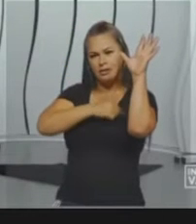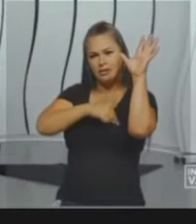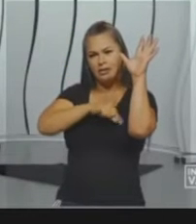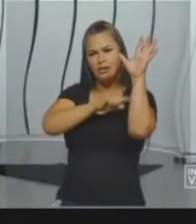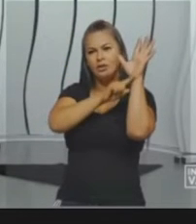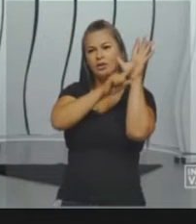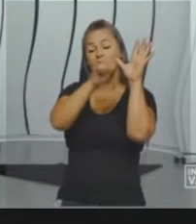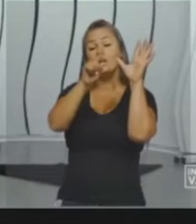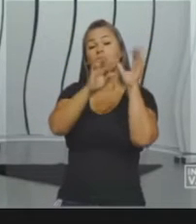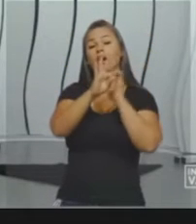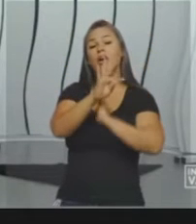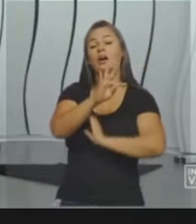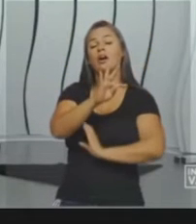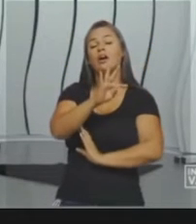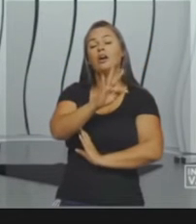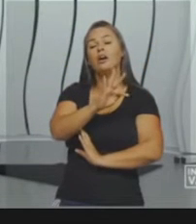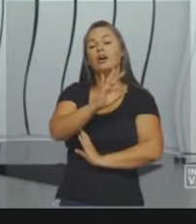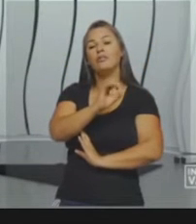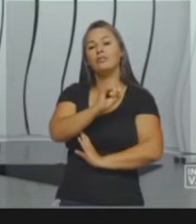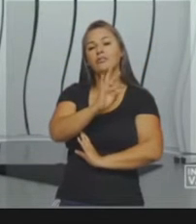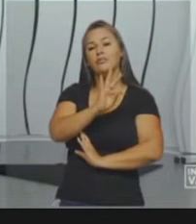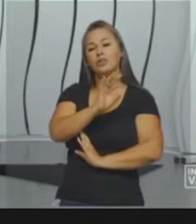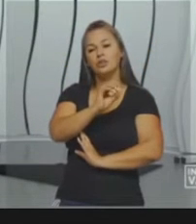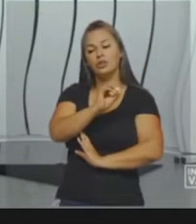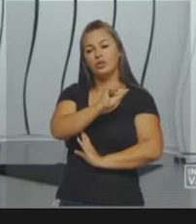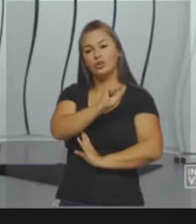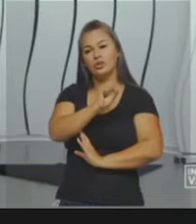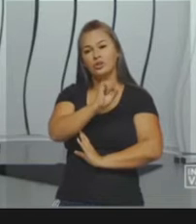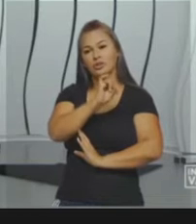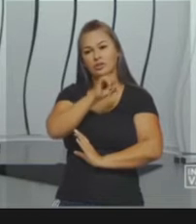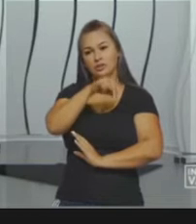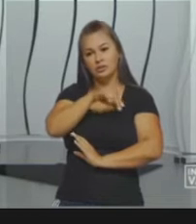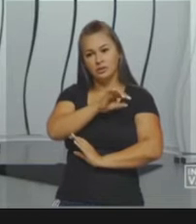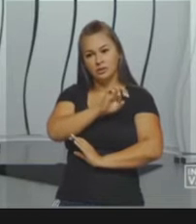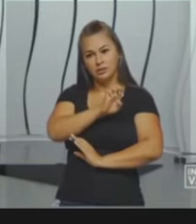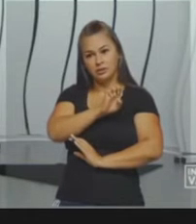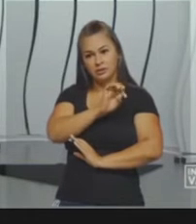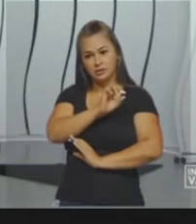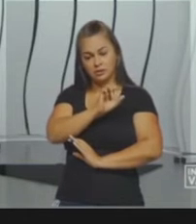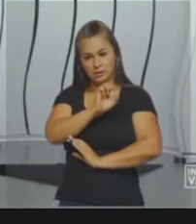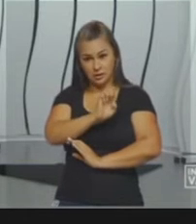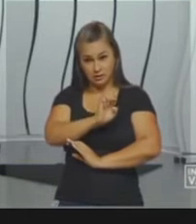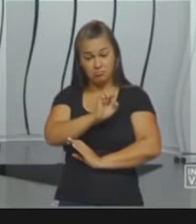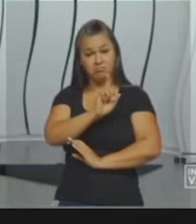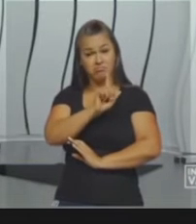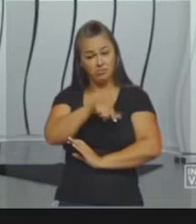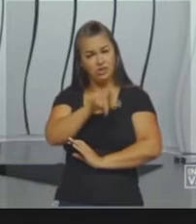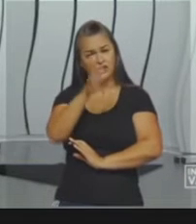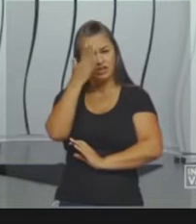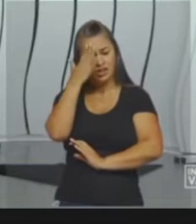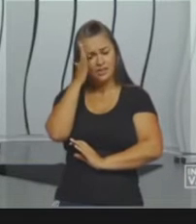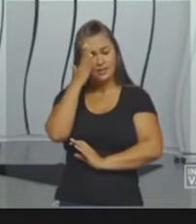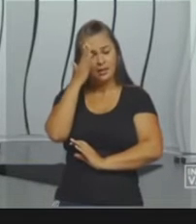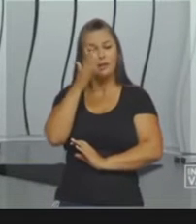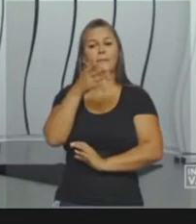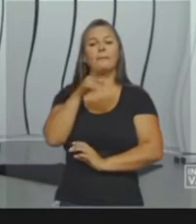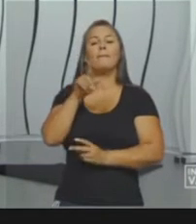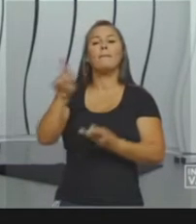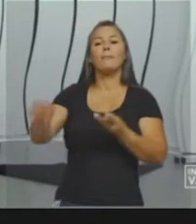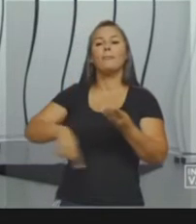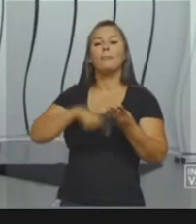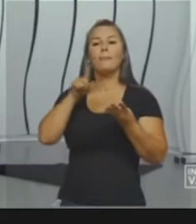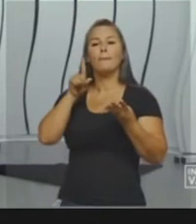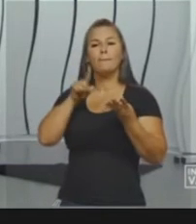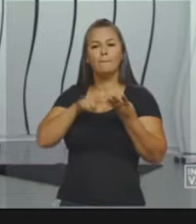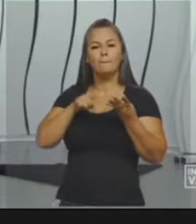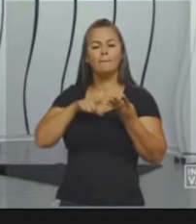E fazem a reprodução sexuada. Apesar de que essa reprodução sexuada, esse organismo aí vai ter